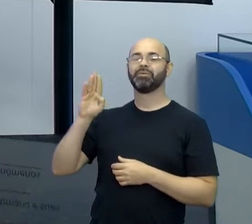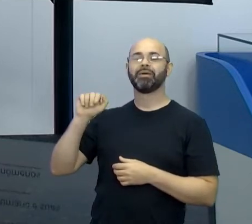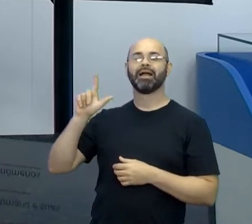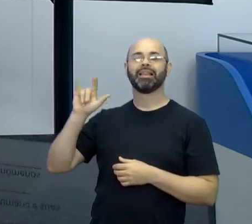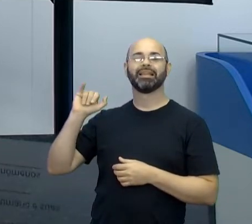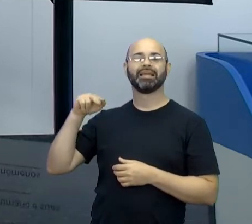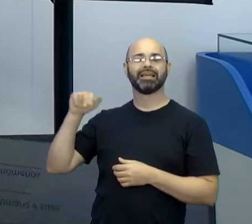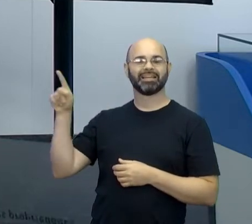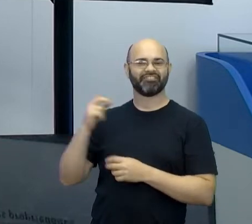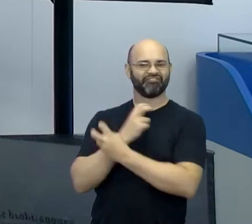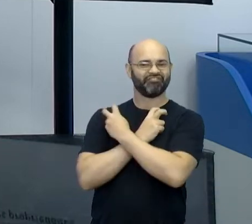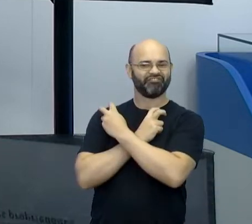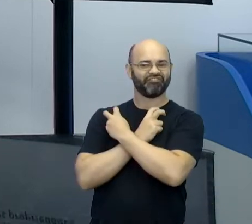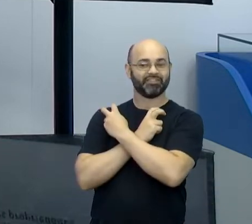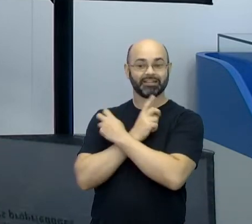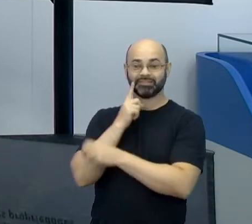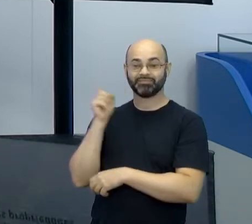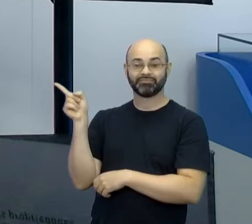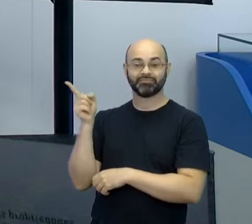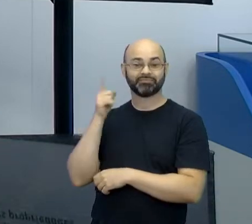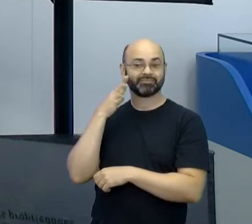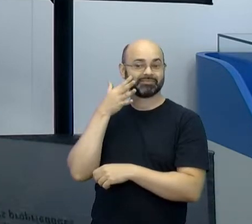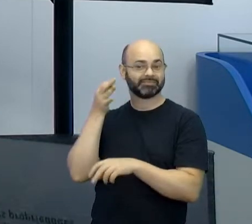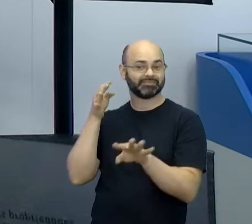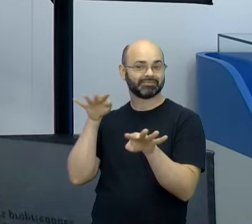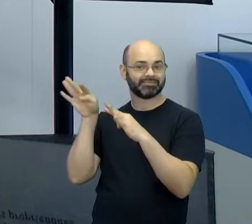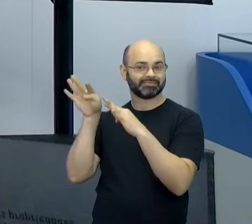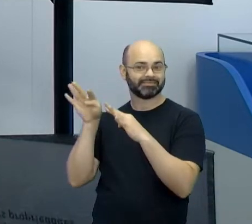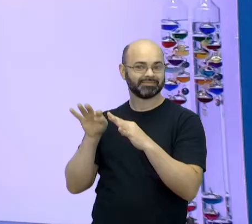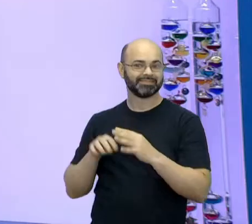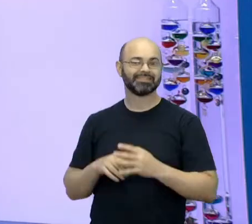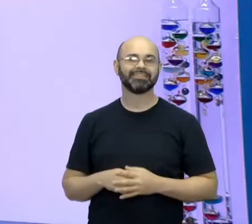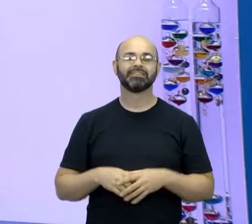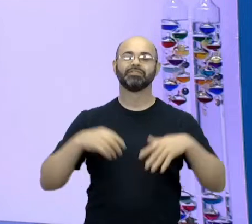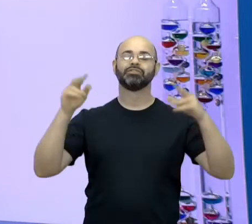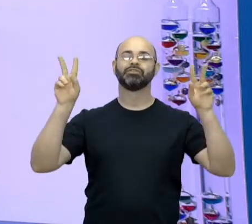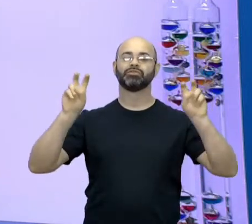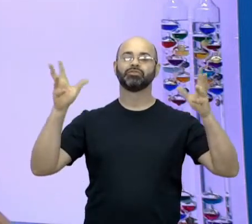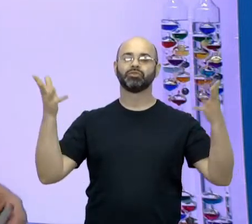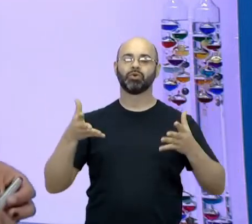aqui ansiosa para falar da aula de hoje, atividade 3, radiação